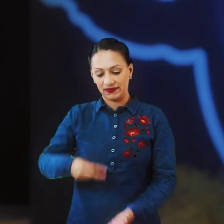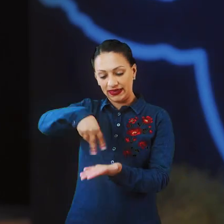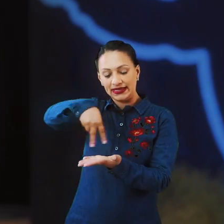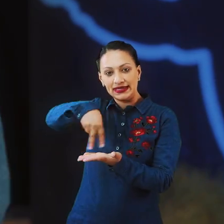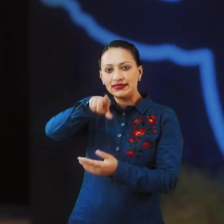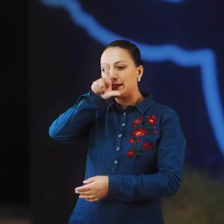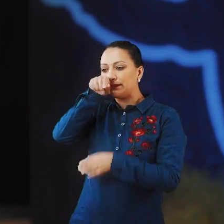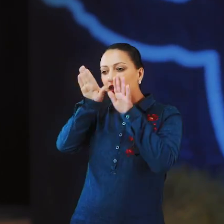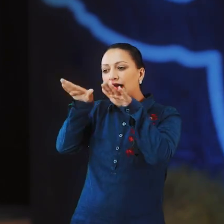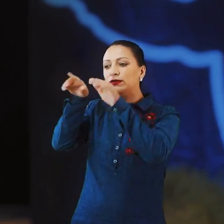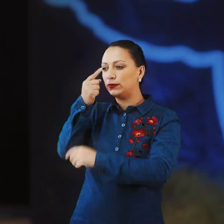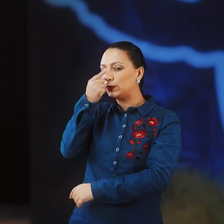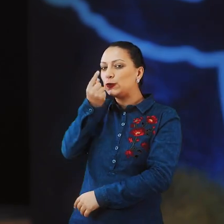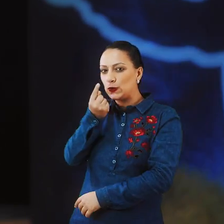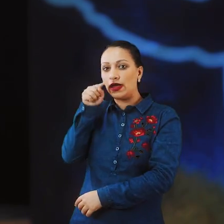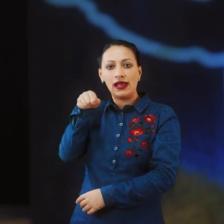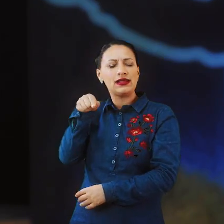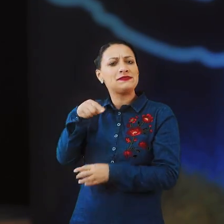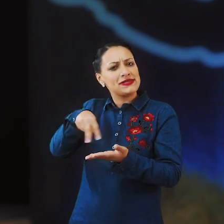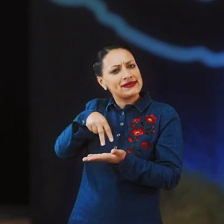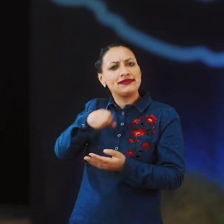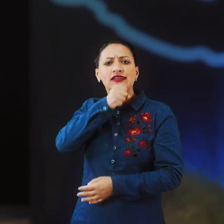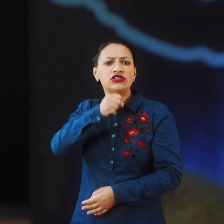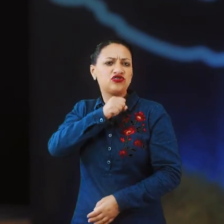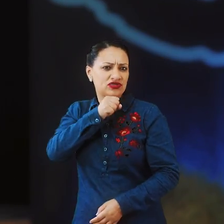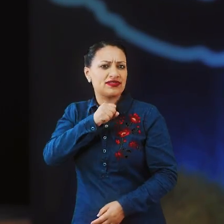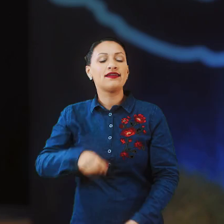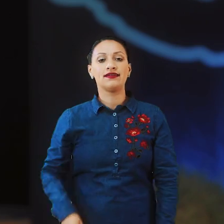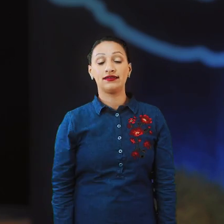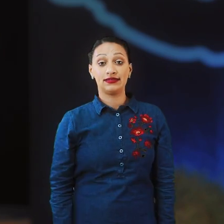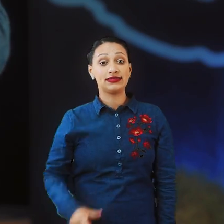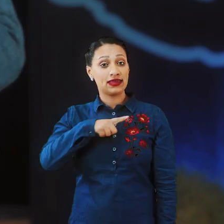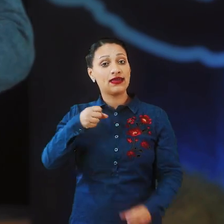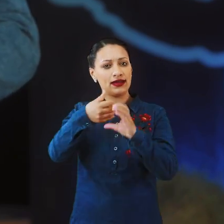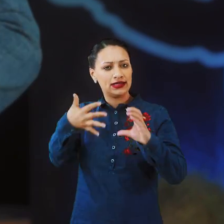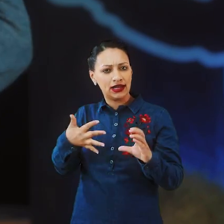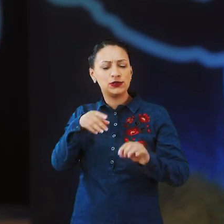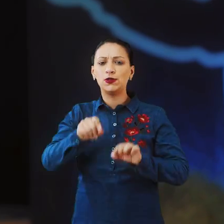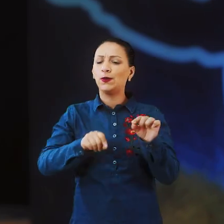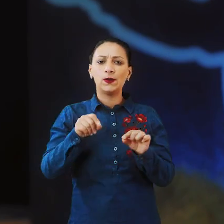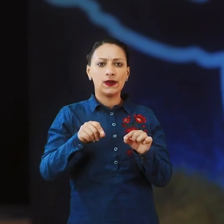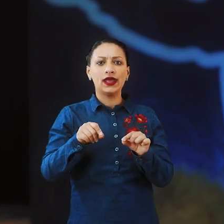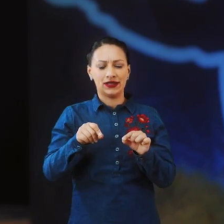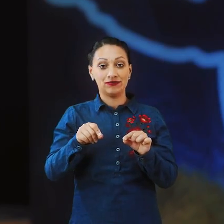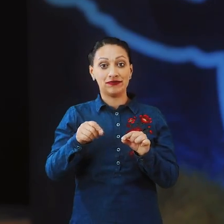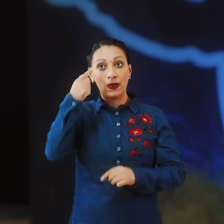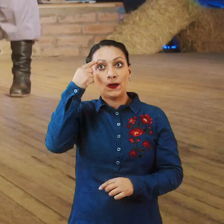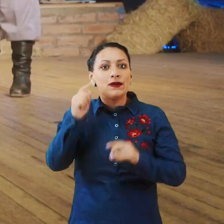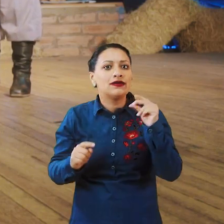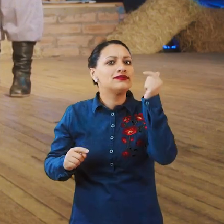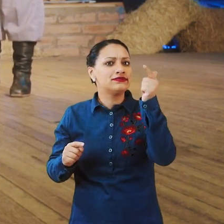Dança do Anu, uma das danças mais antigas do nosso cancioneiro. Tem como característica o